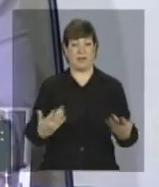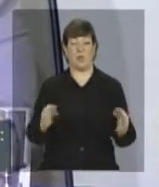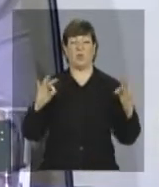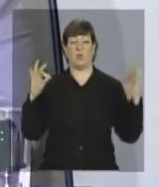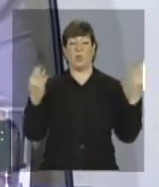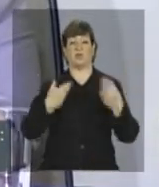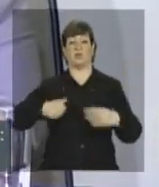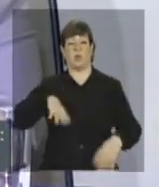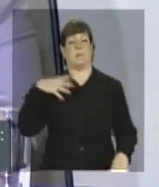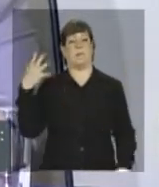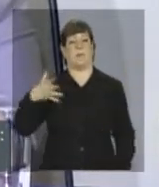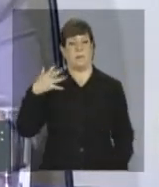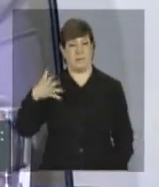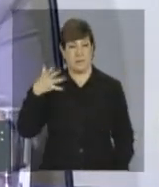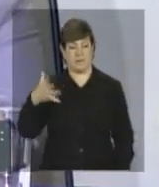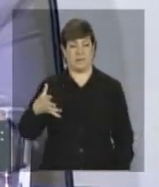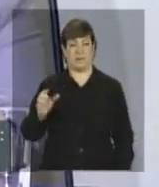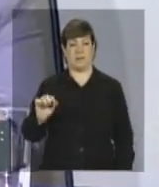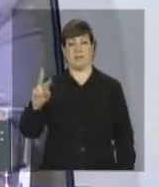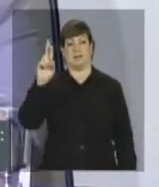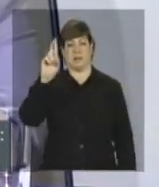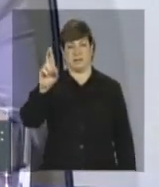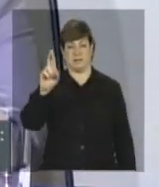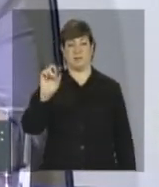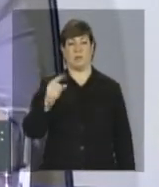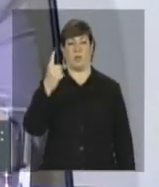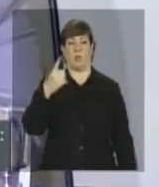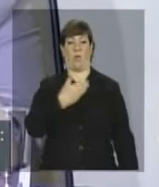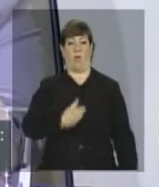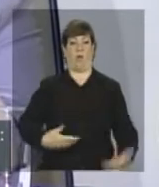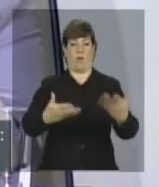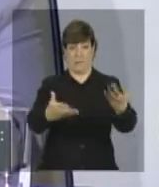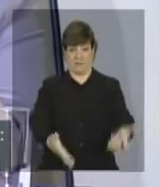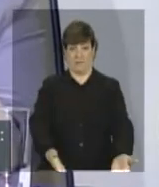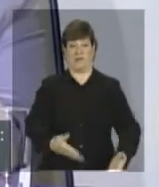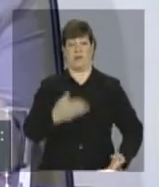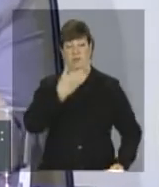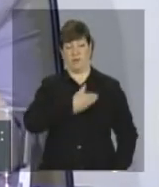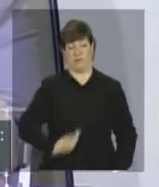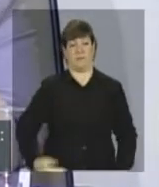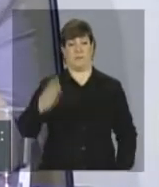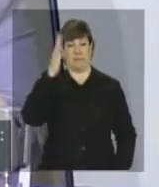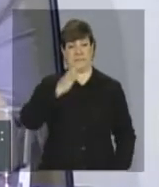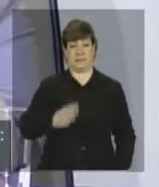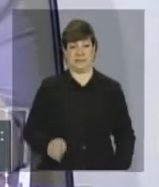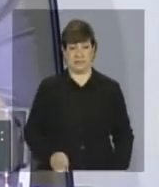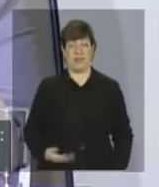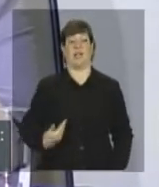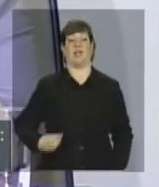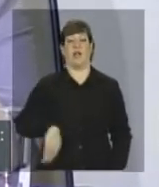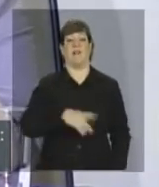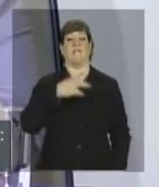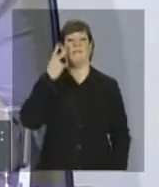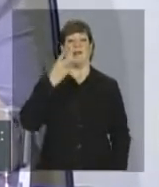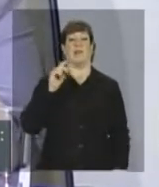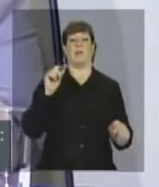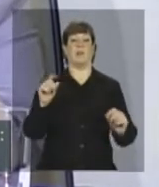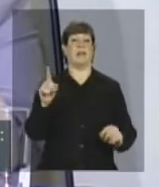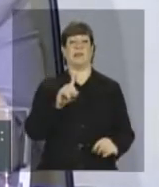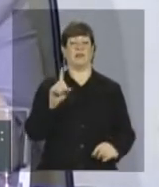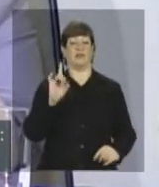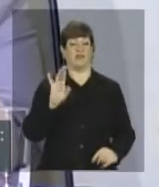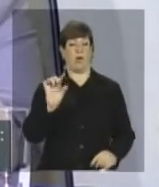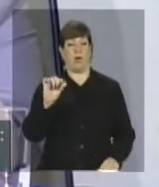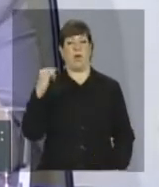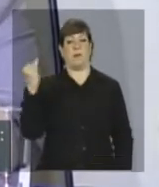falas, né, representando o governo brasileiro, nós destacamos não só